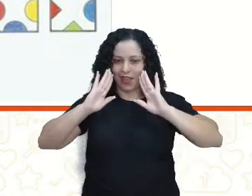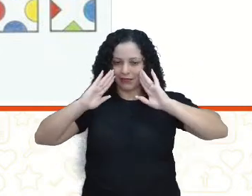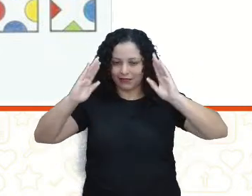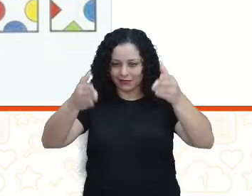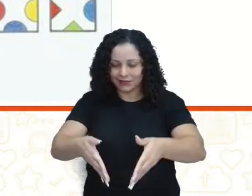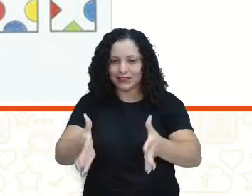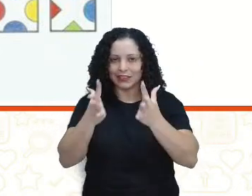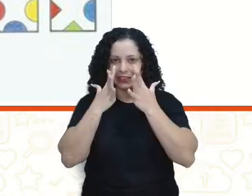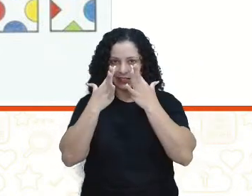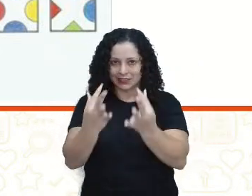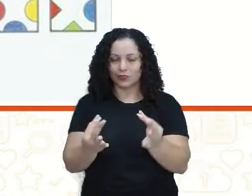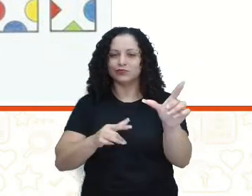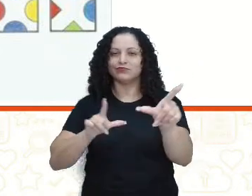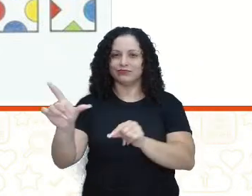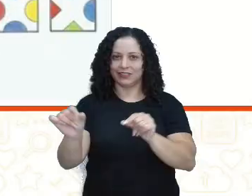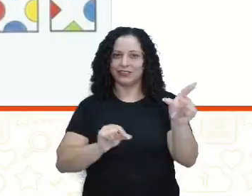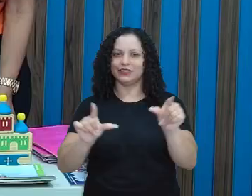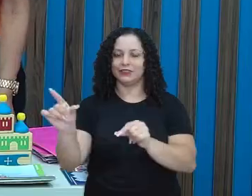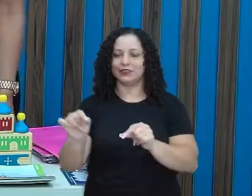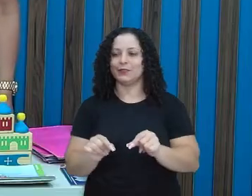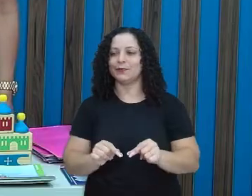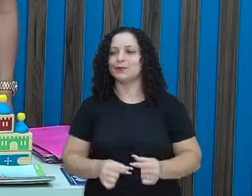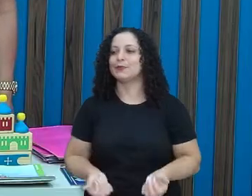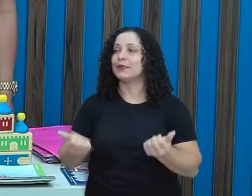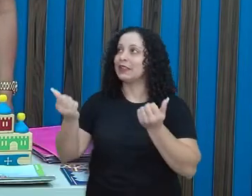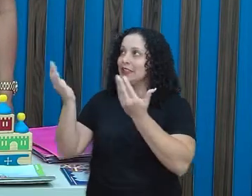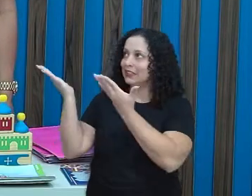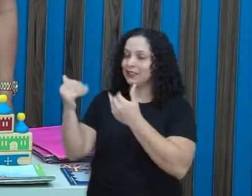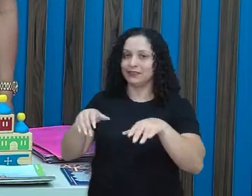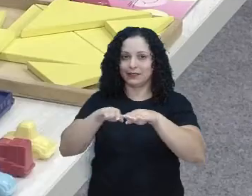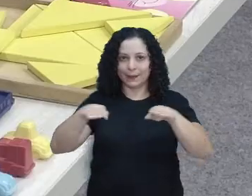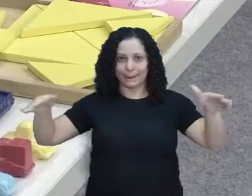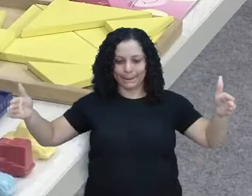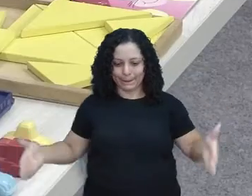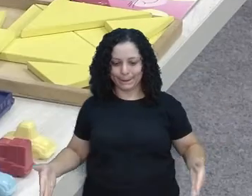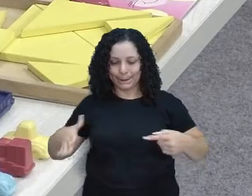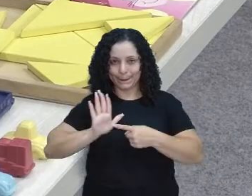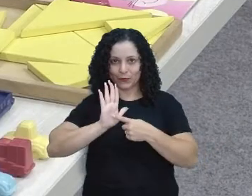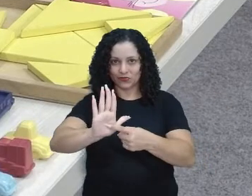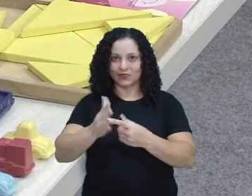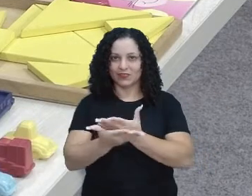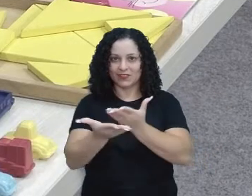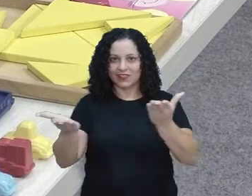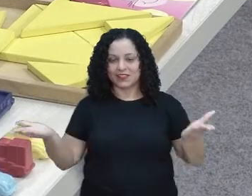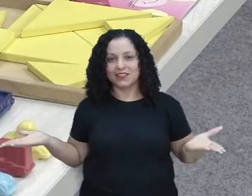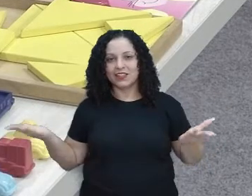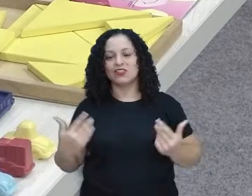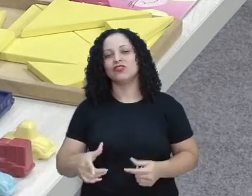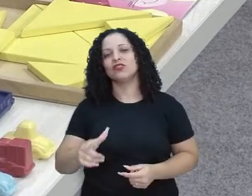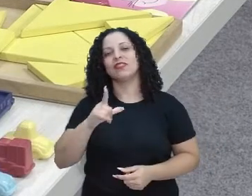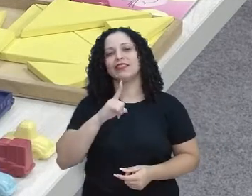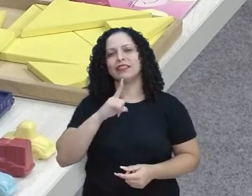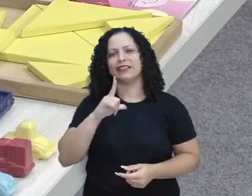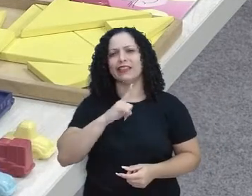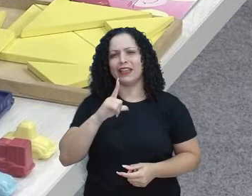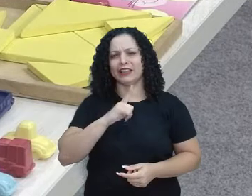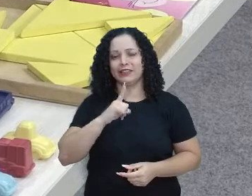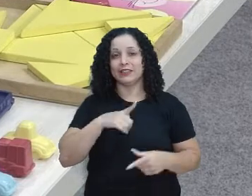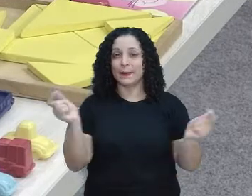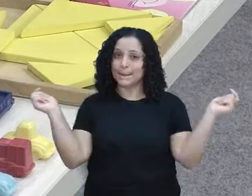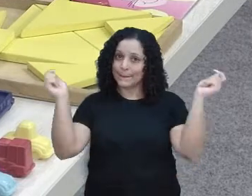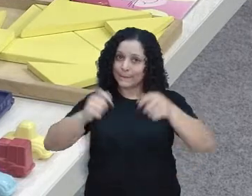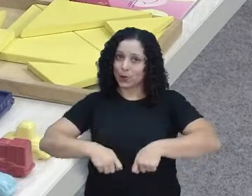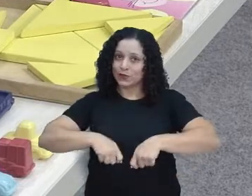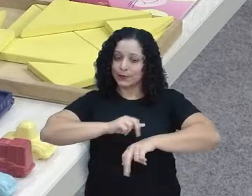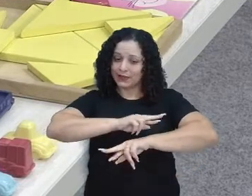seletiva. Aqui, nesses materiais concretos que eu trouxe para vocês, a gente tem essa